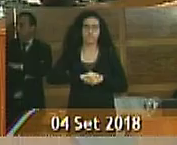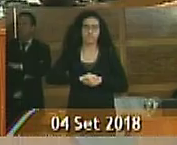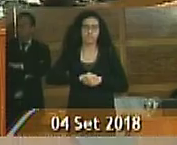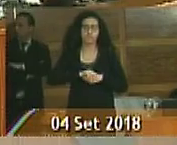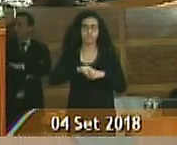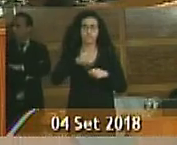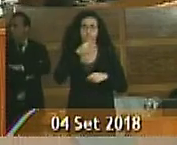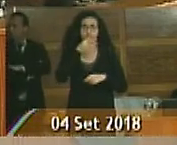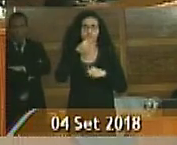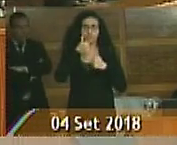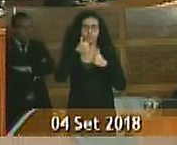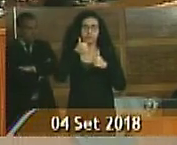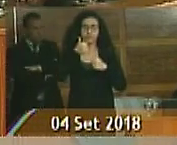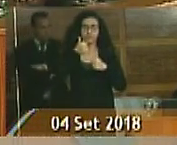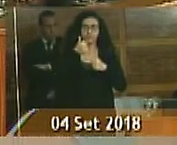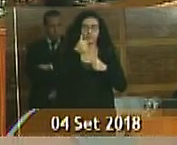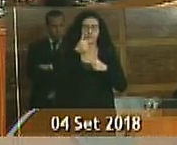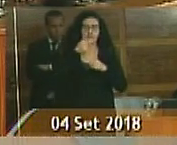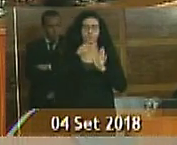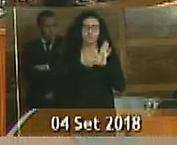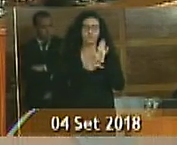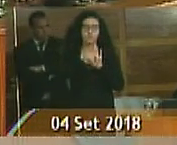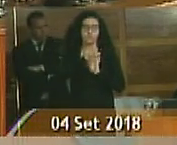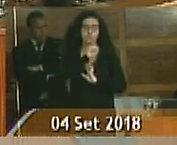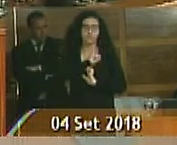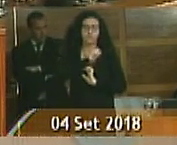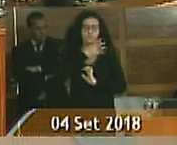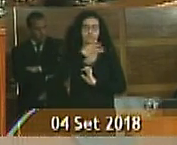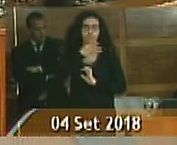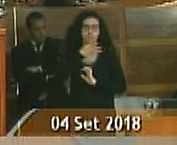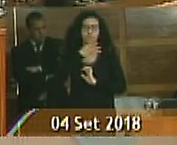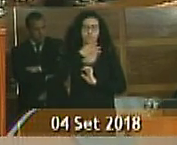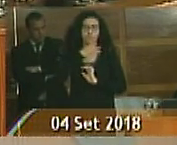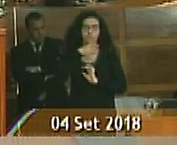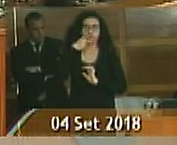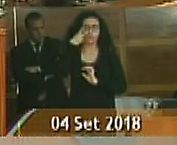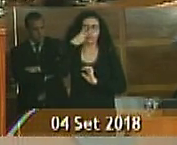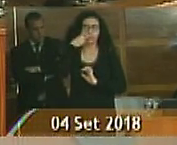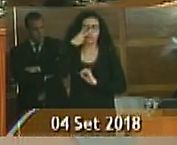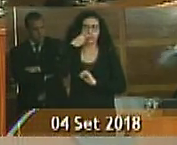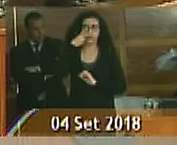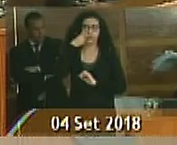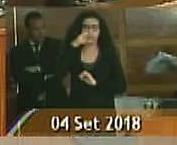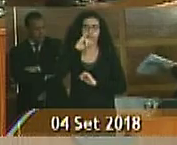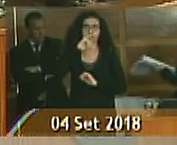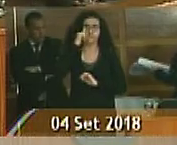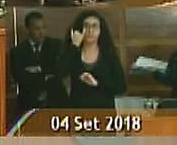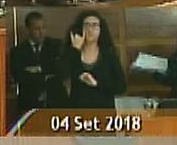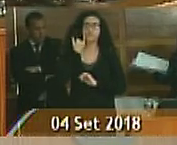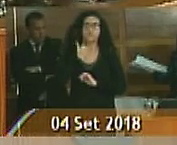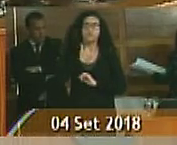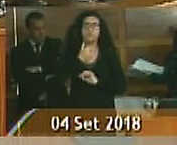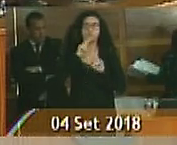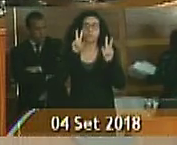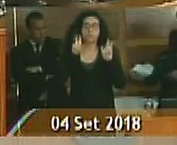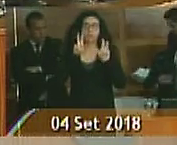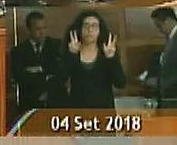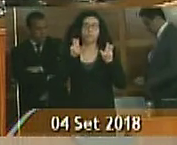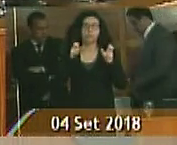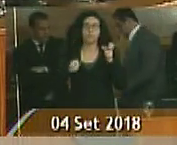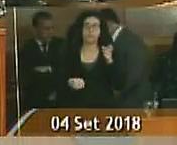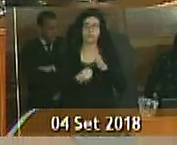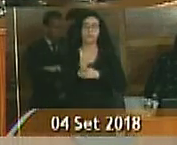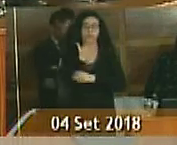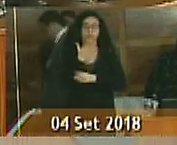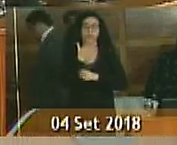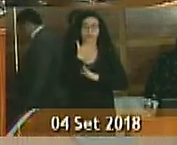170/2018. Opinando favoravelmente a aprovação do projeto de lei 4/2018, de autoria da vereadora Jane Roseli Veiga, dispõe sobre a criação